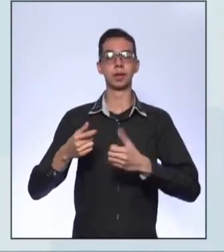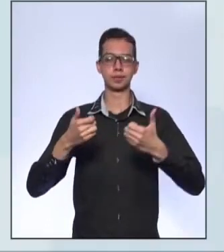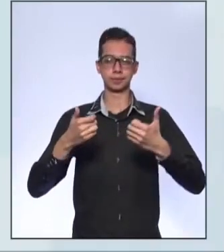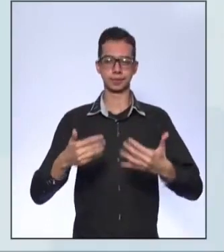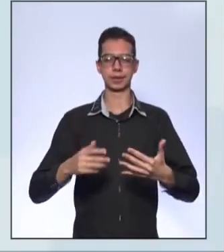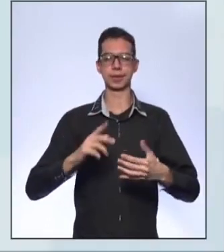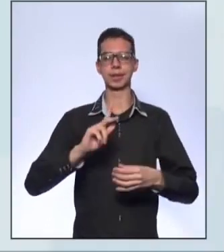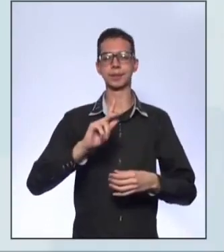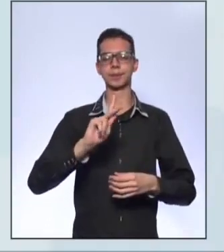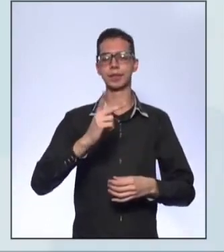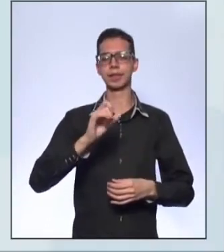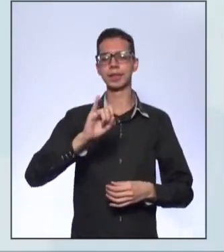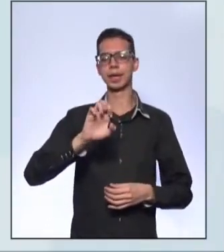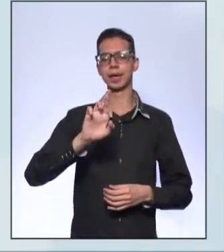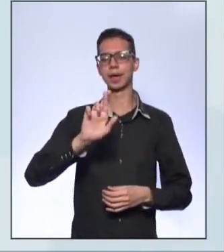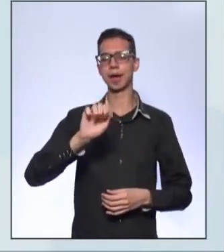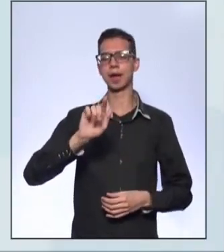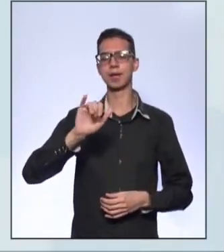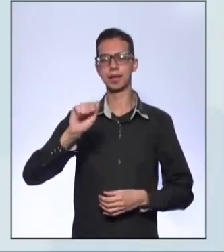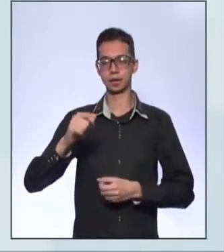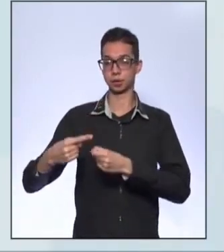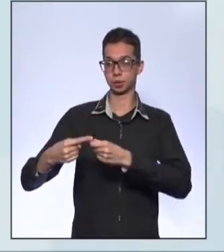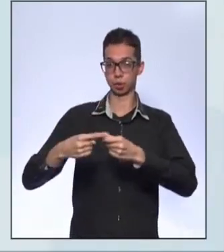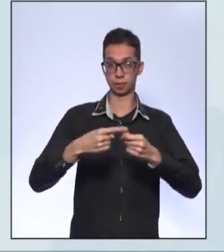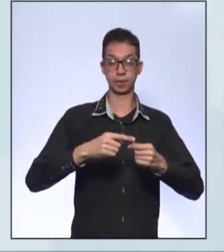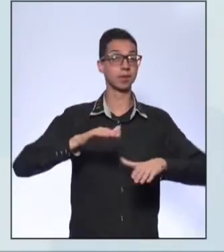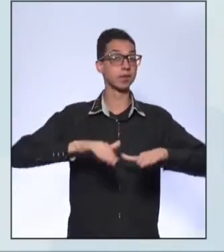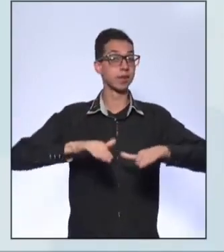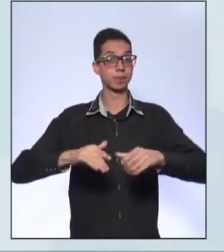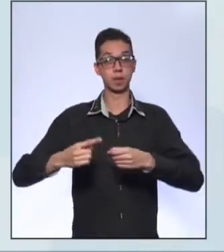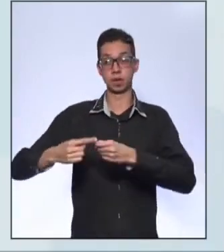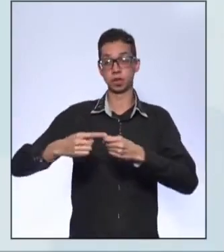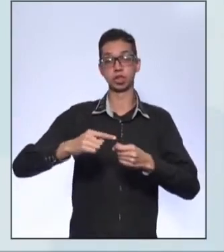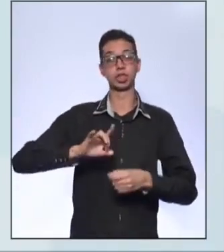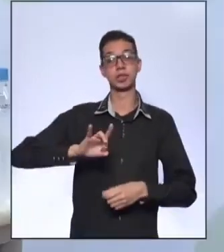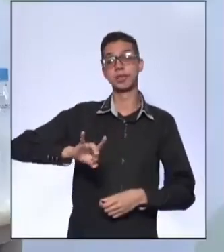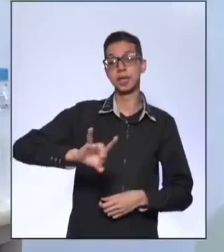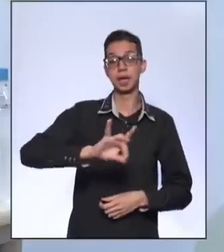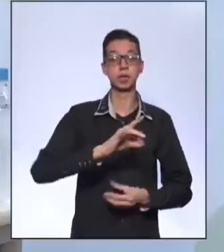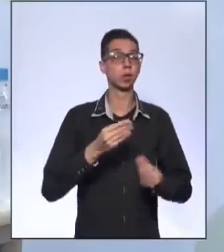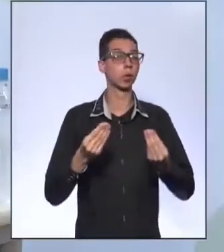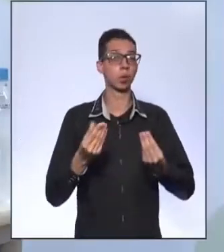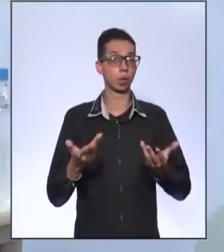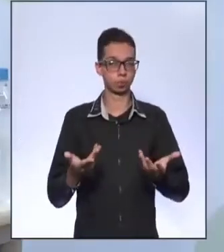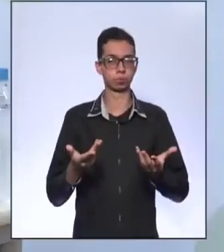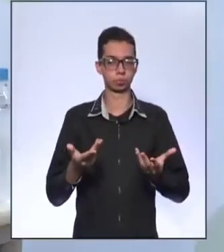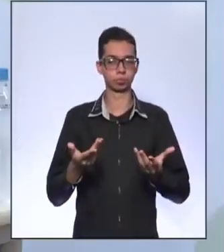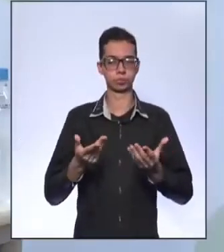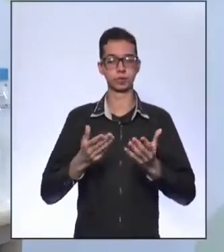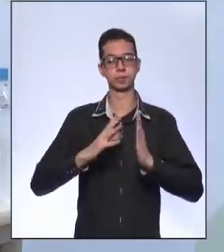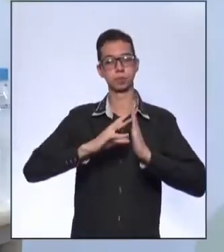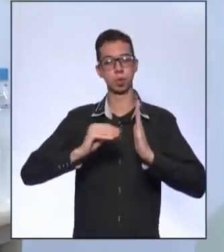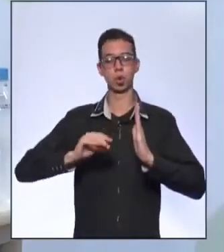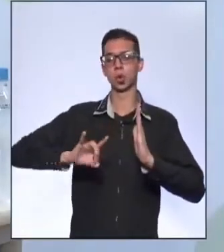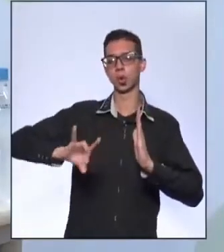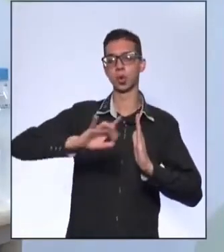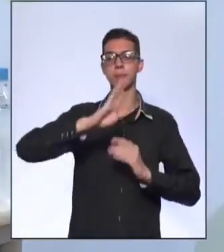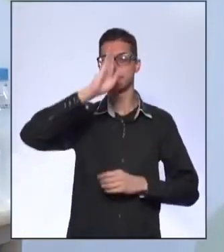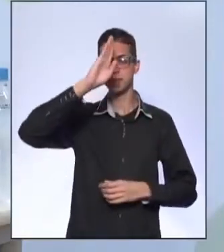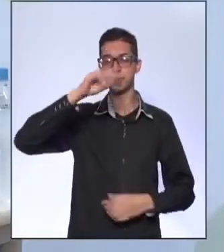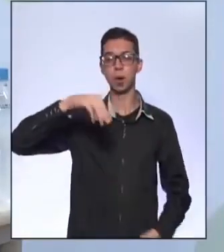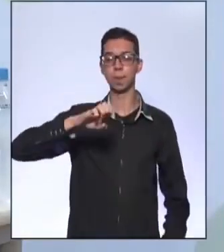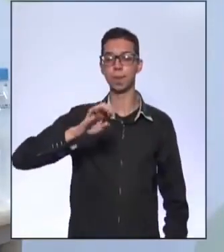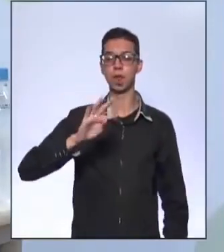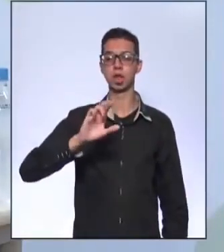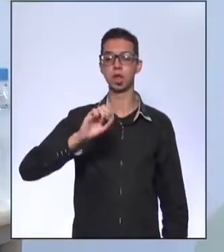né dependendo das características de cada cidade tá o principal que nós temos aí são as metrópoles